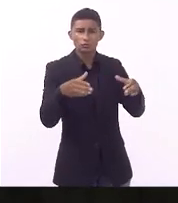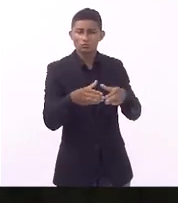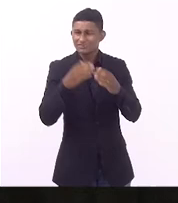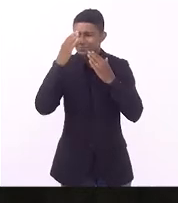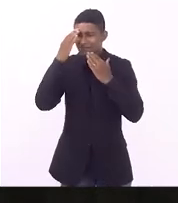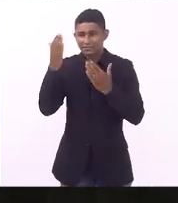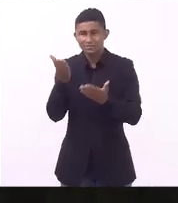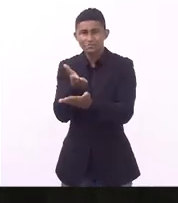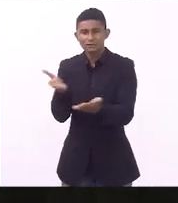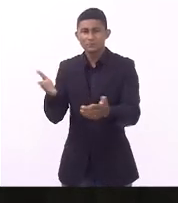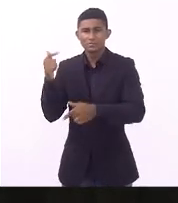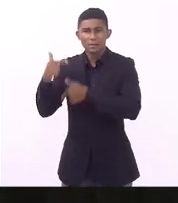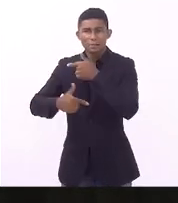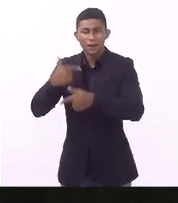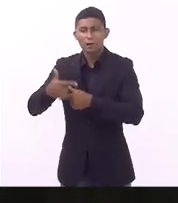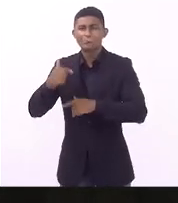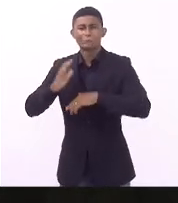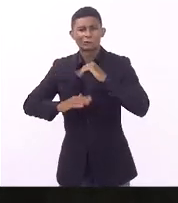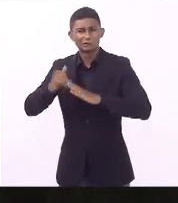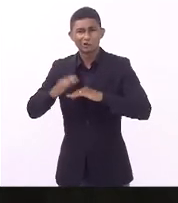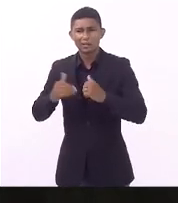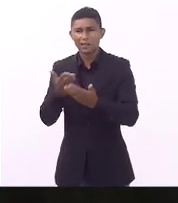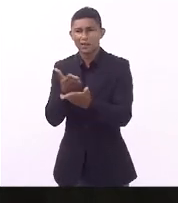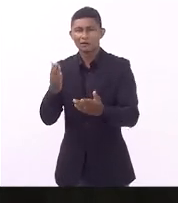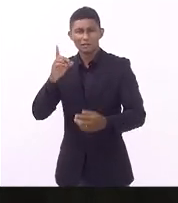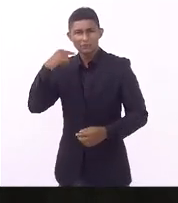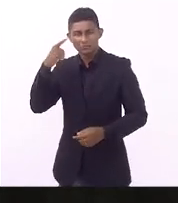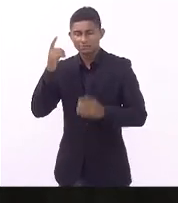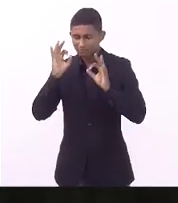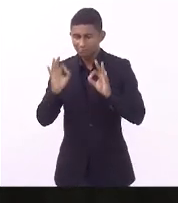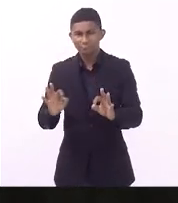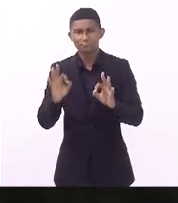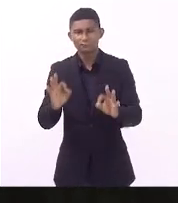e extremamente profissional desses advogados.